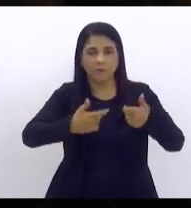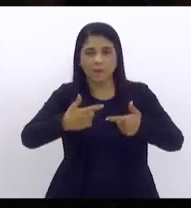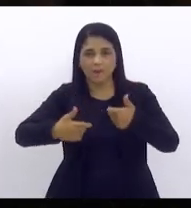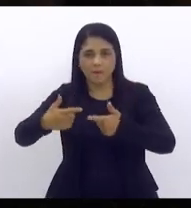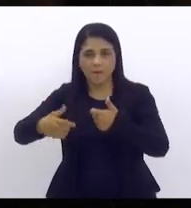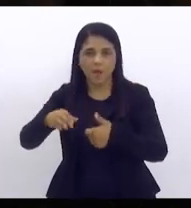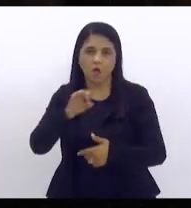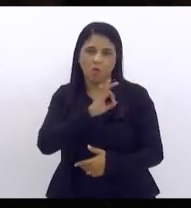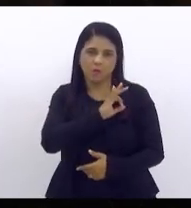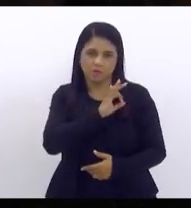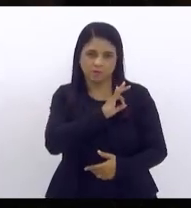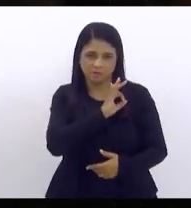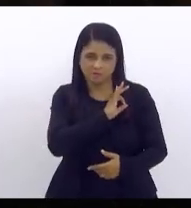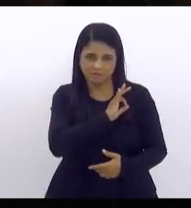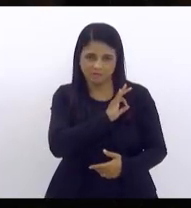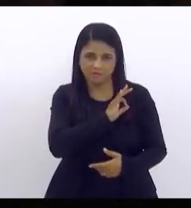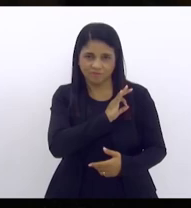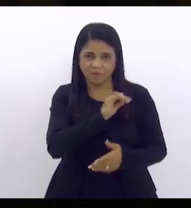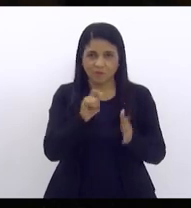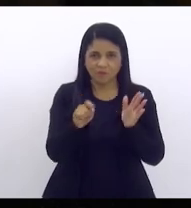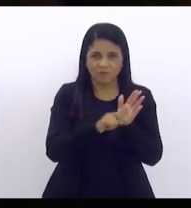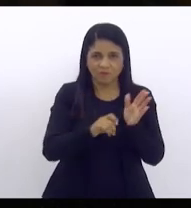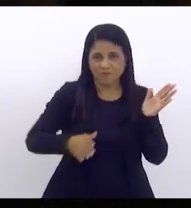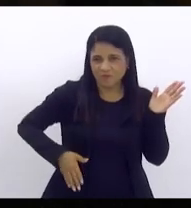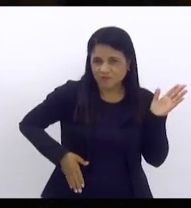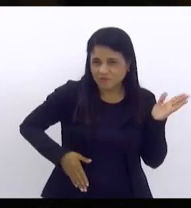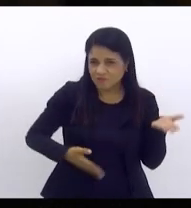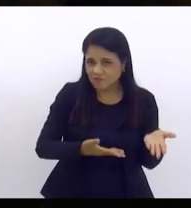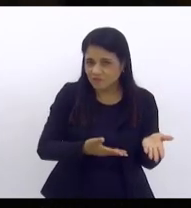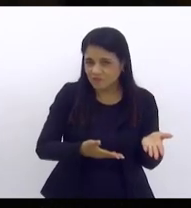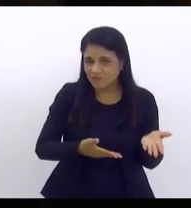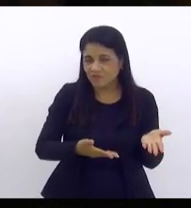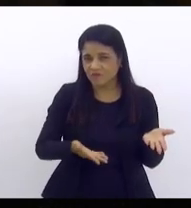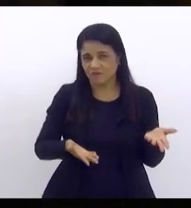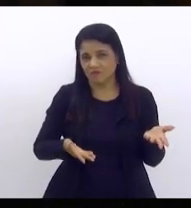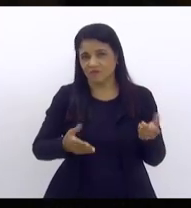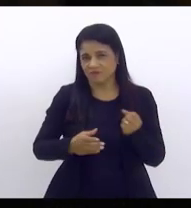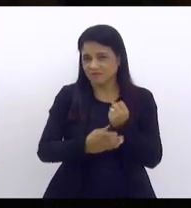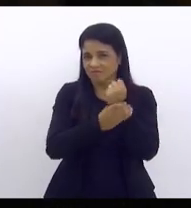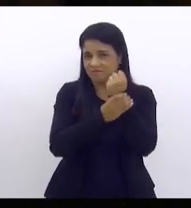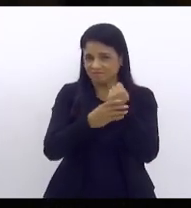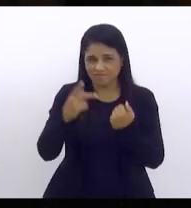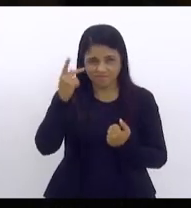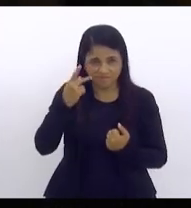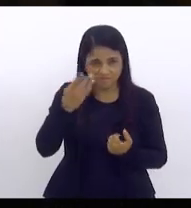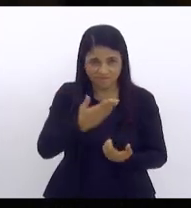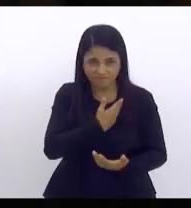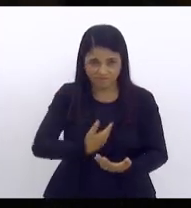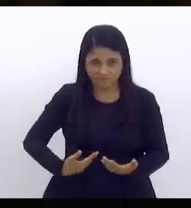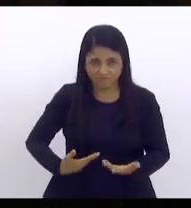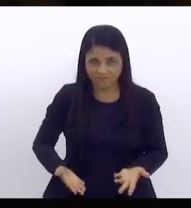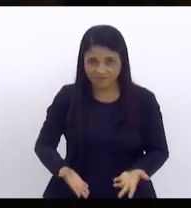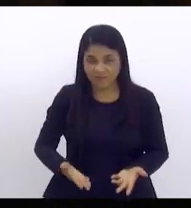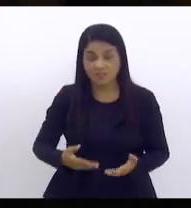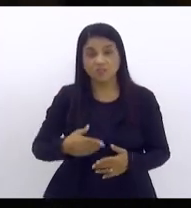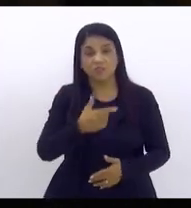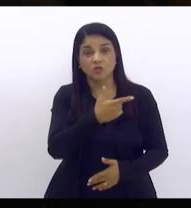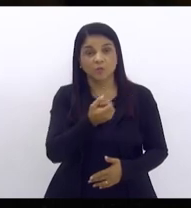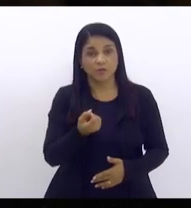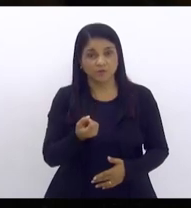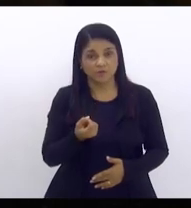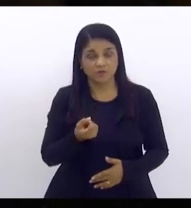como se isso fosse o suprassumo de uma política pública de segurança? Em 2020, o governador apresentou ali